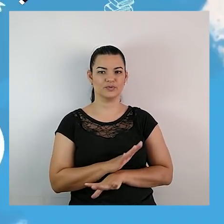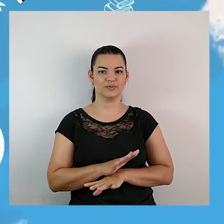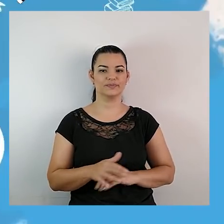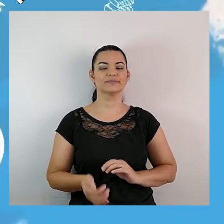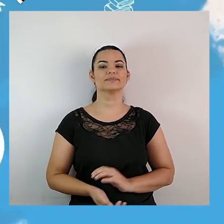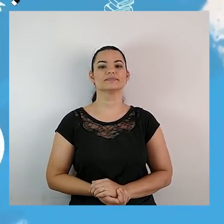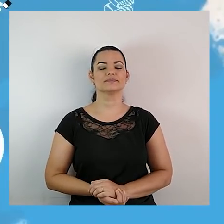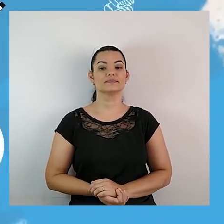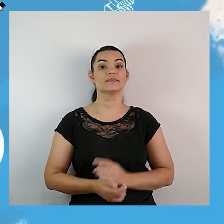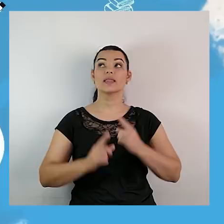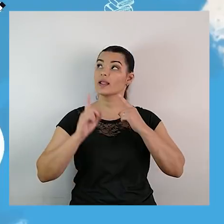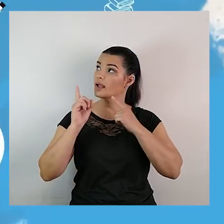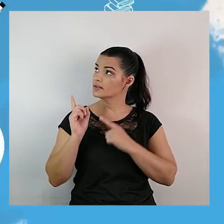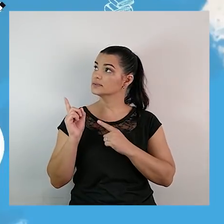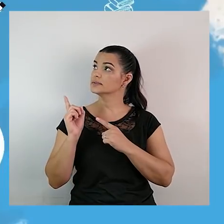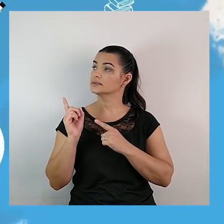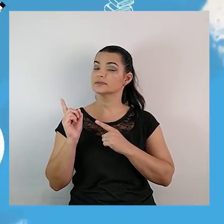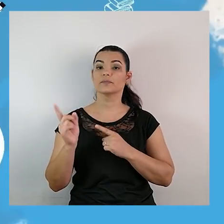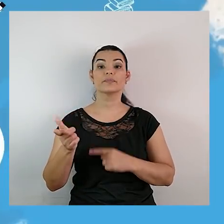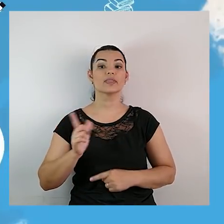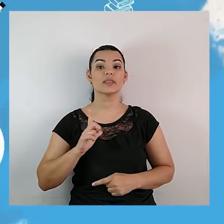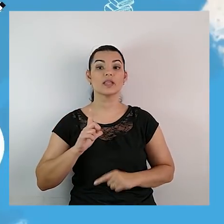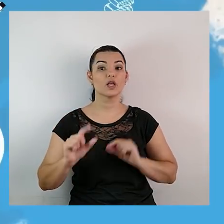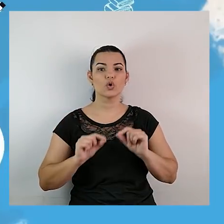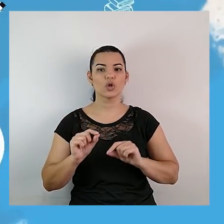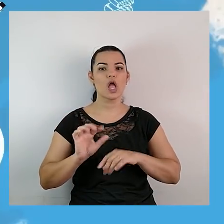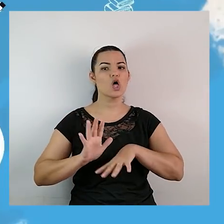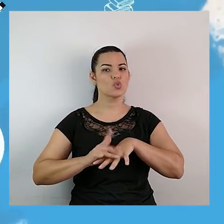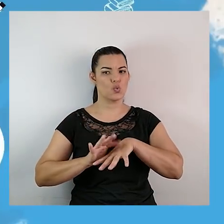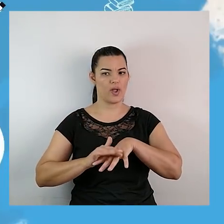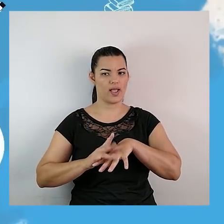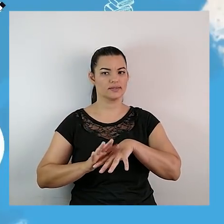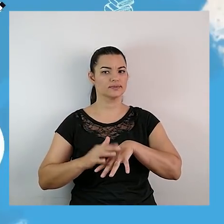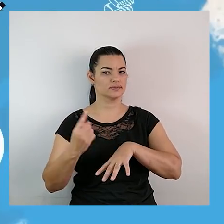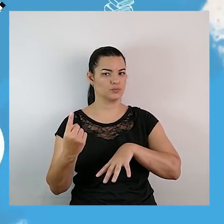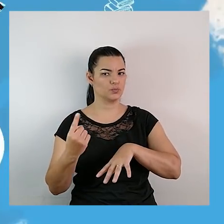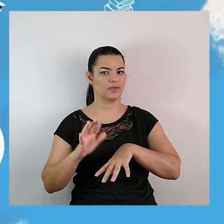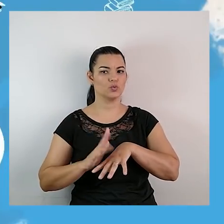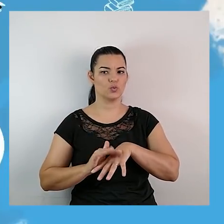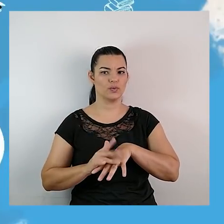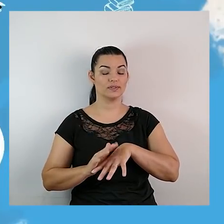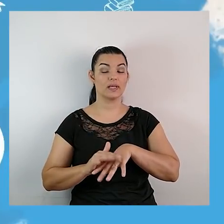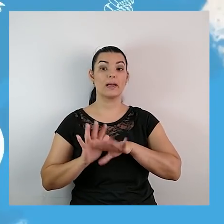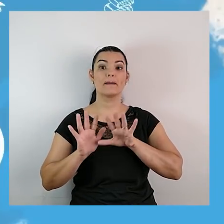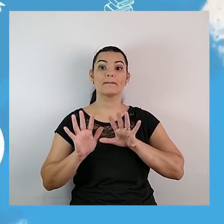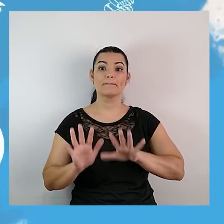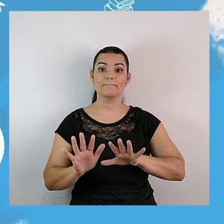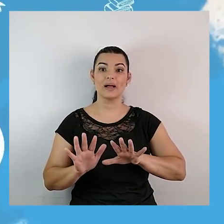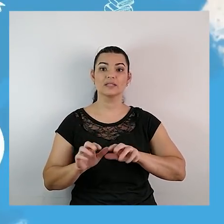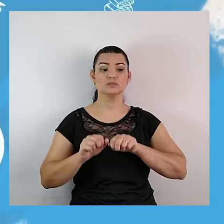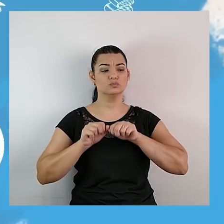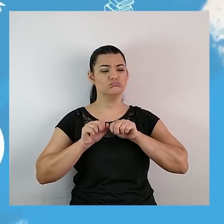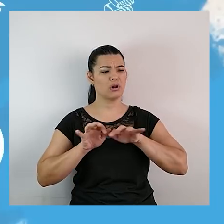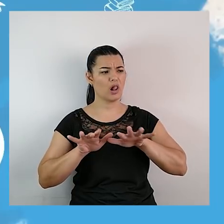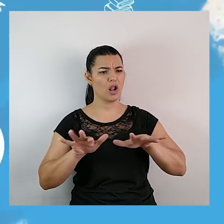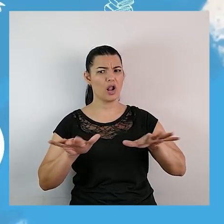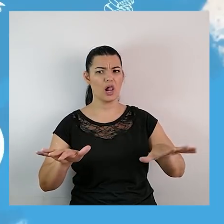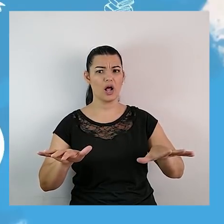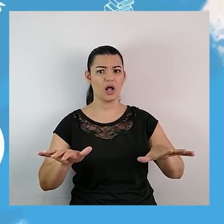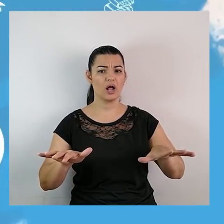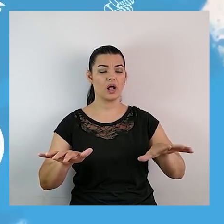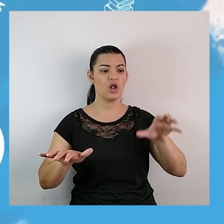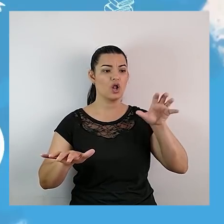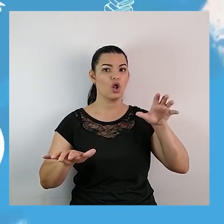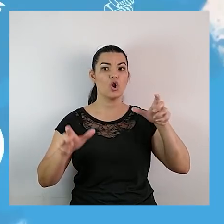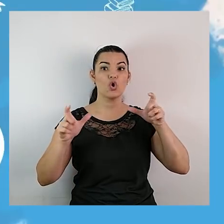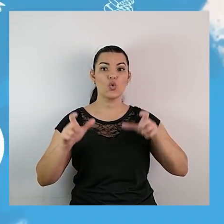Pronto. Aqui nós temos uma doença, mas ela não está espalhada em